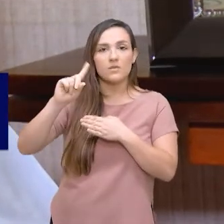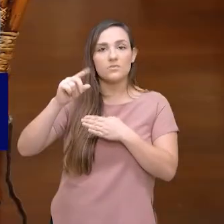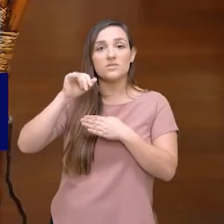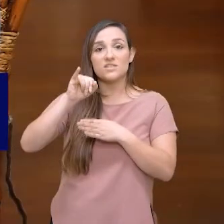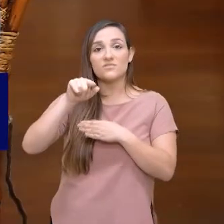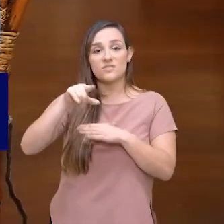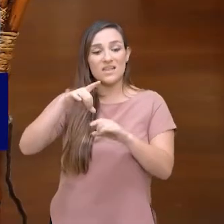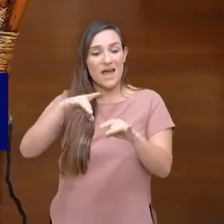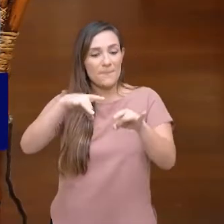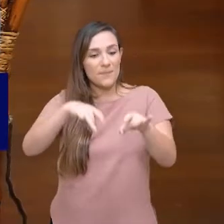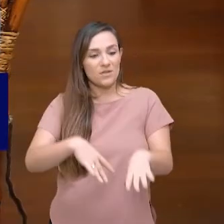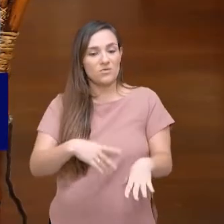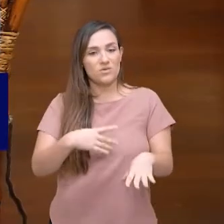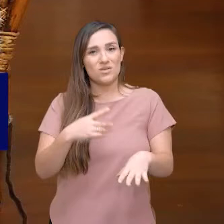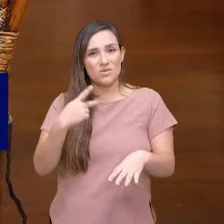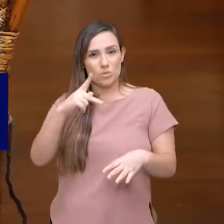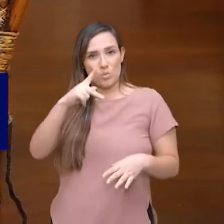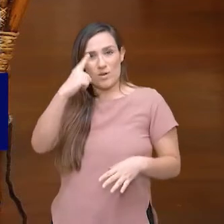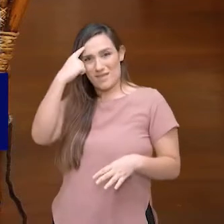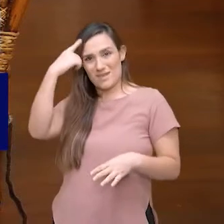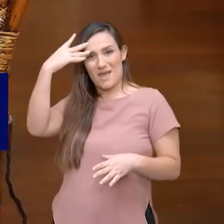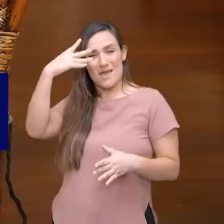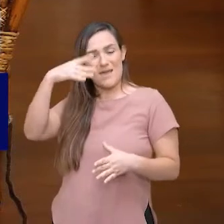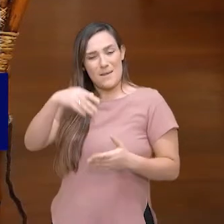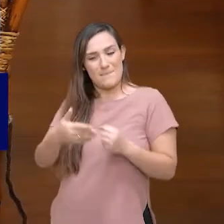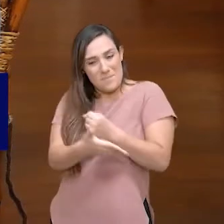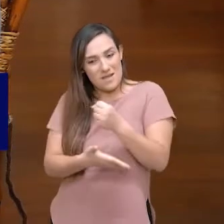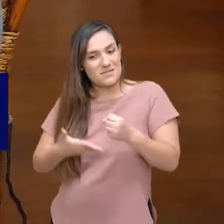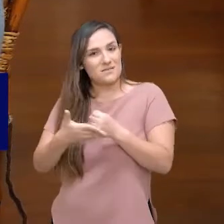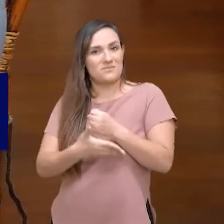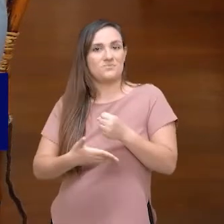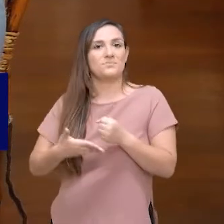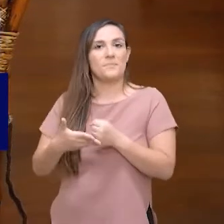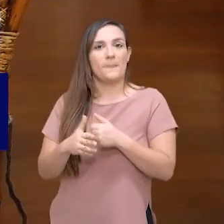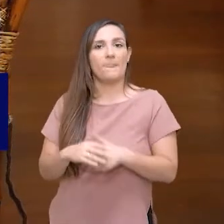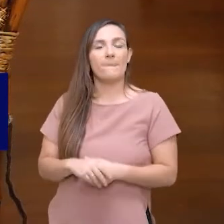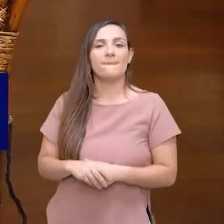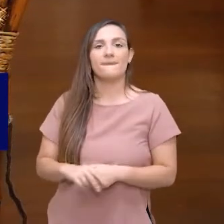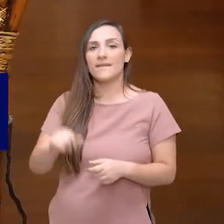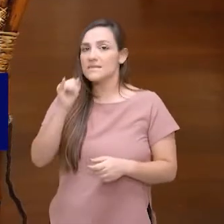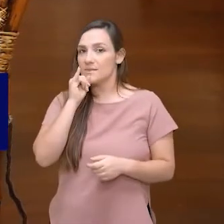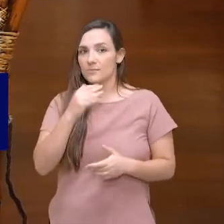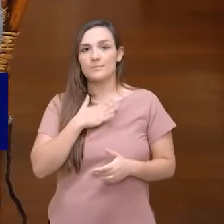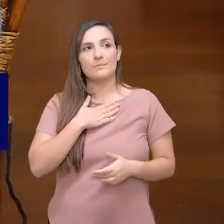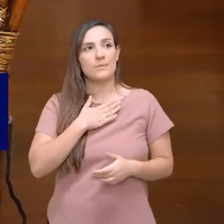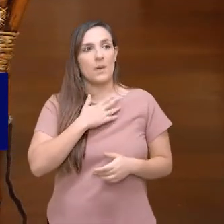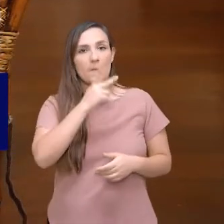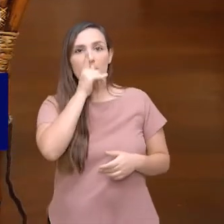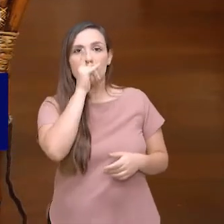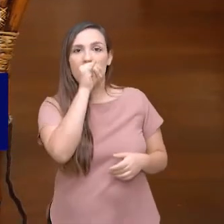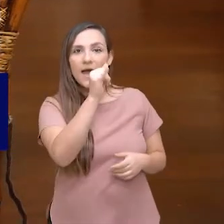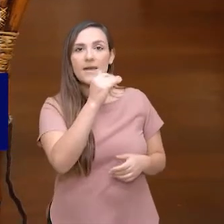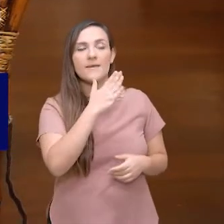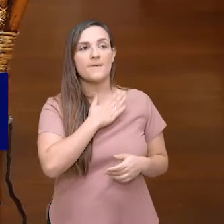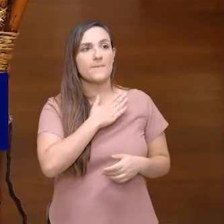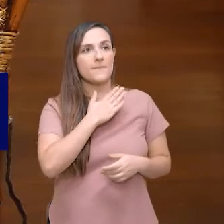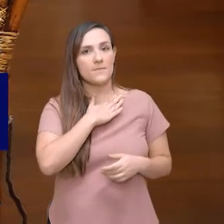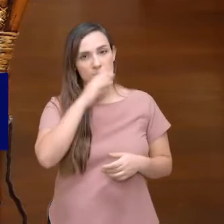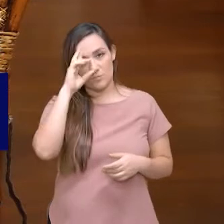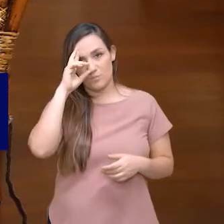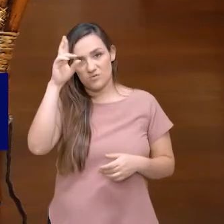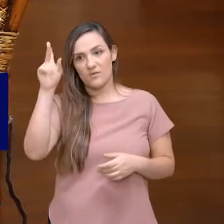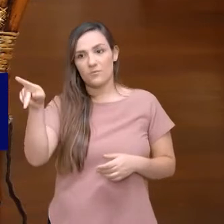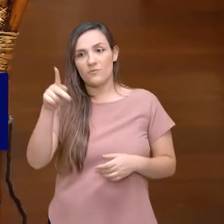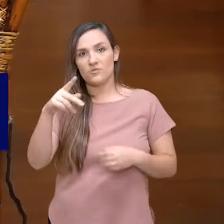ideais. Aqueles ideais que eu adquiri do meu pai, dos meus mestres que eu